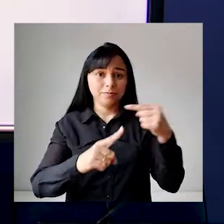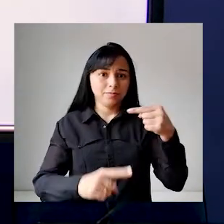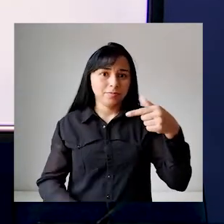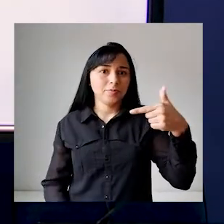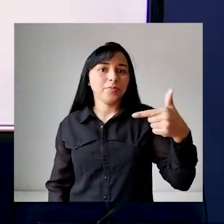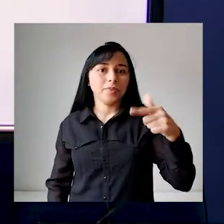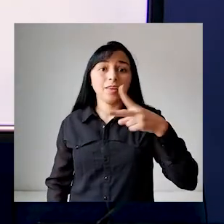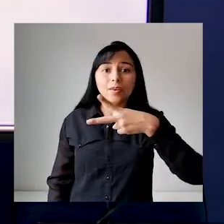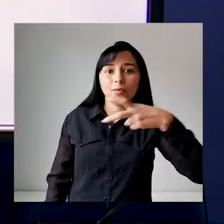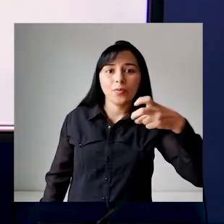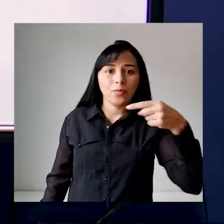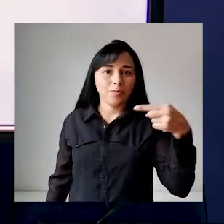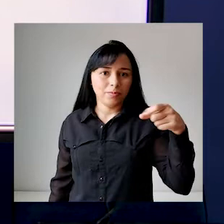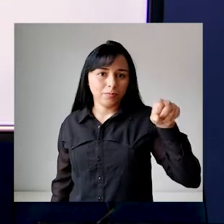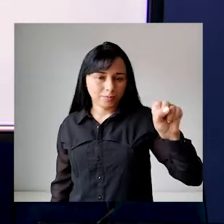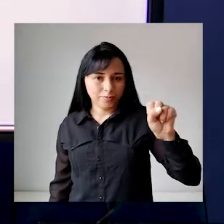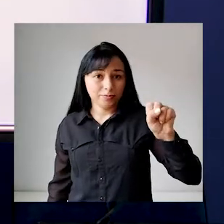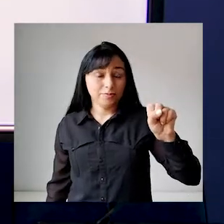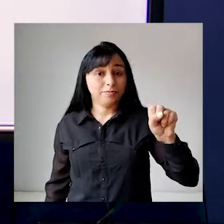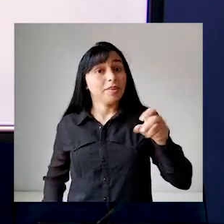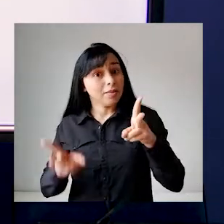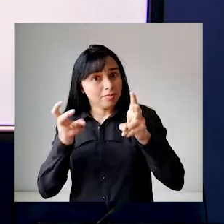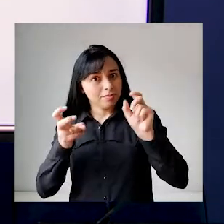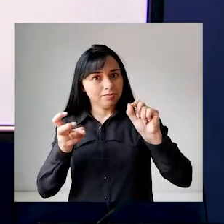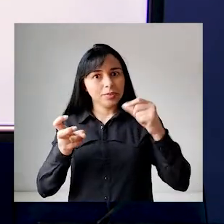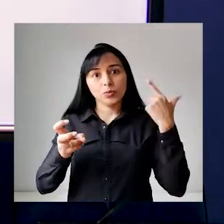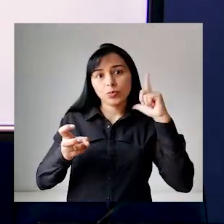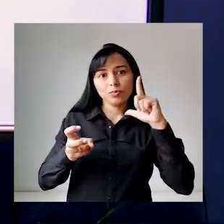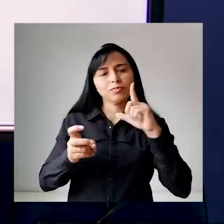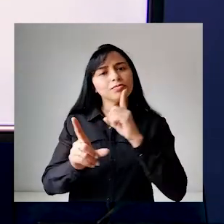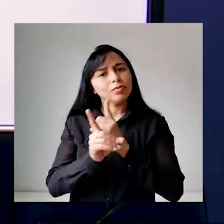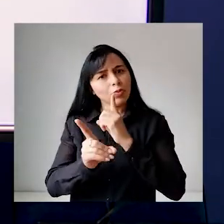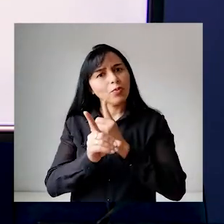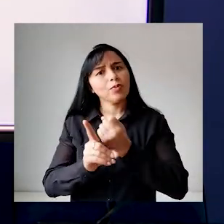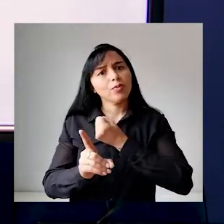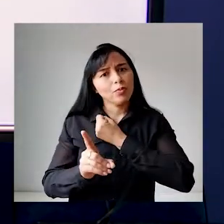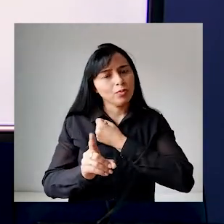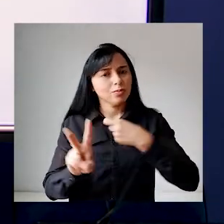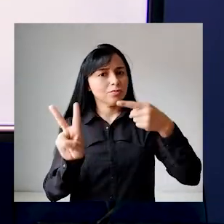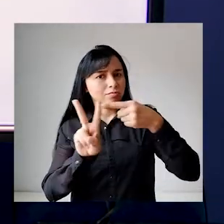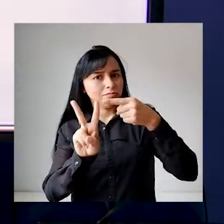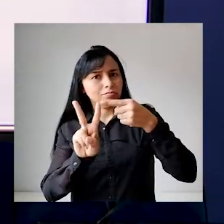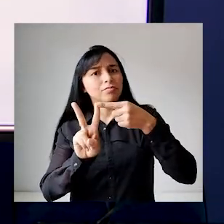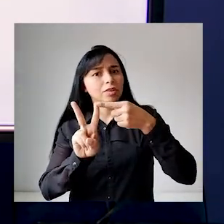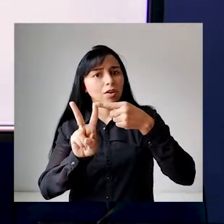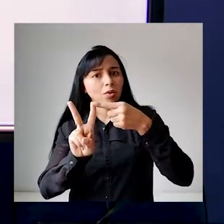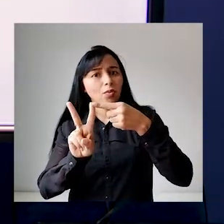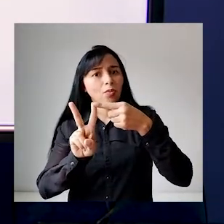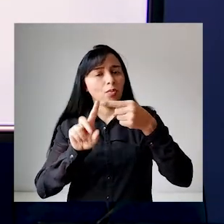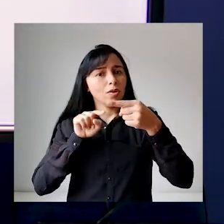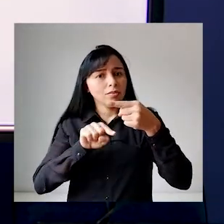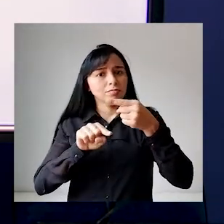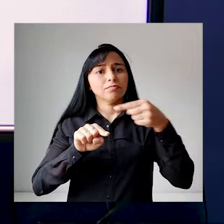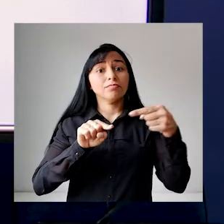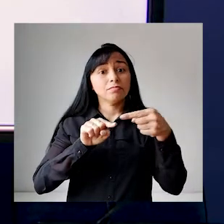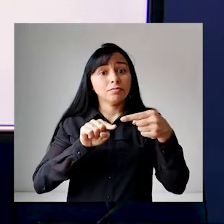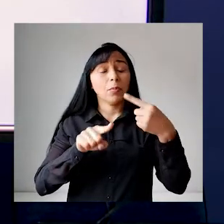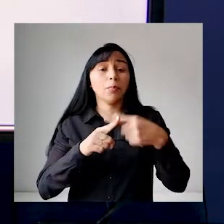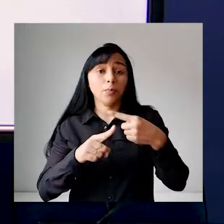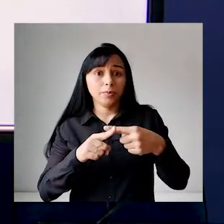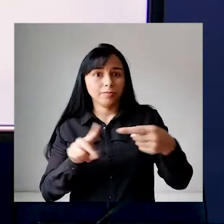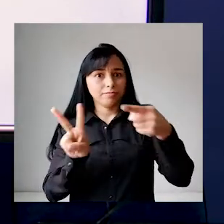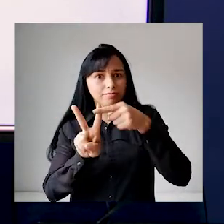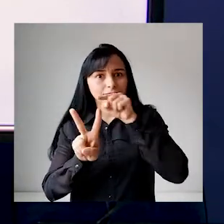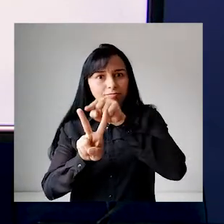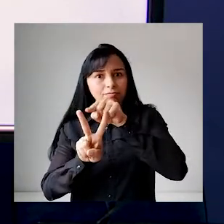é igual a menos 8. Veja que dessa vez a gente consegue os valores das raízes negativas, justamente porque